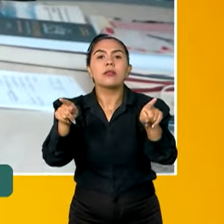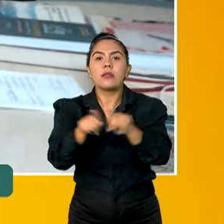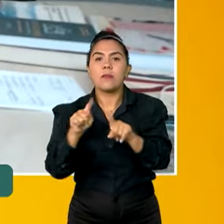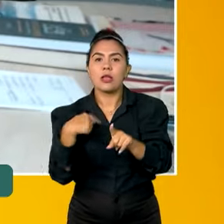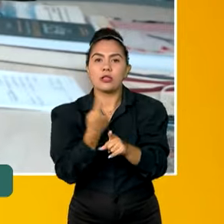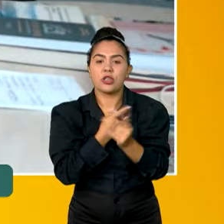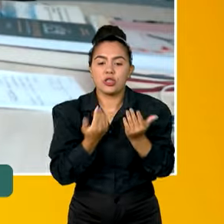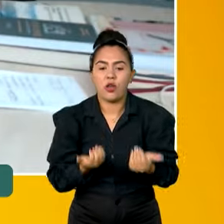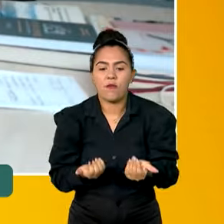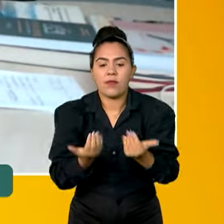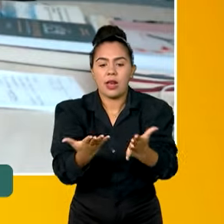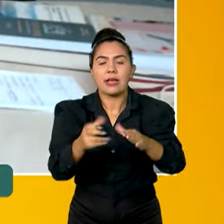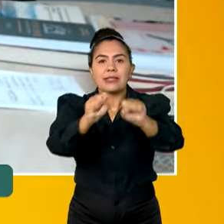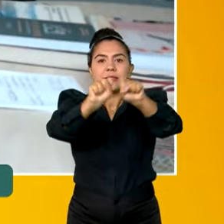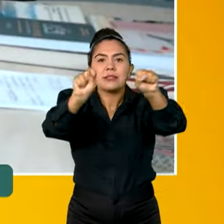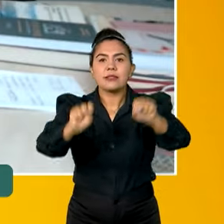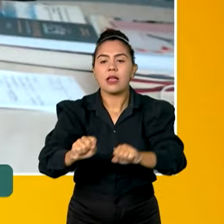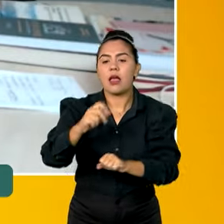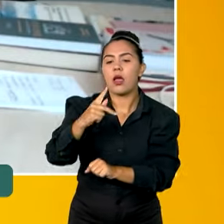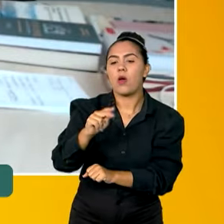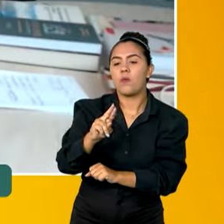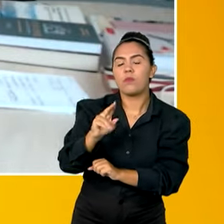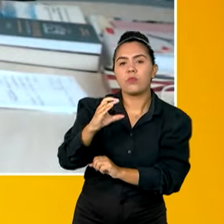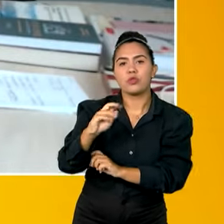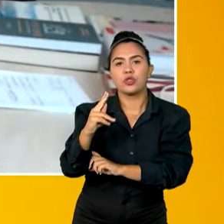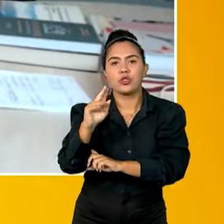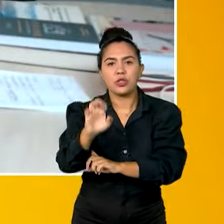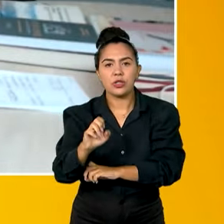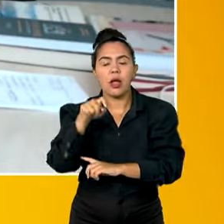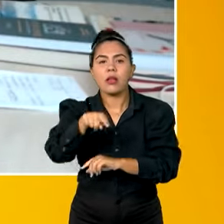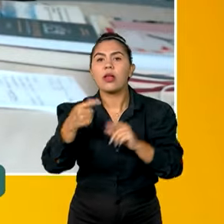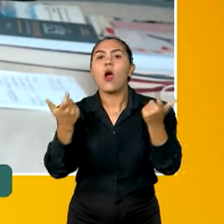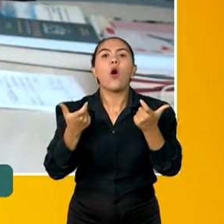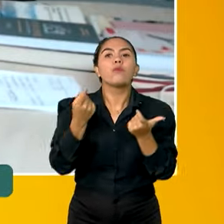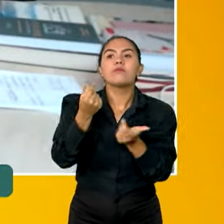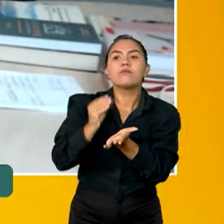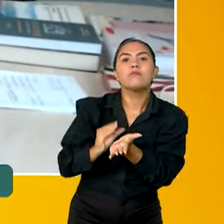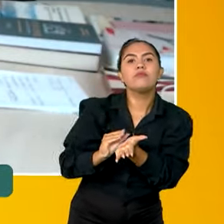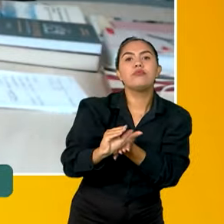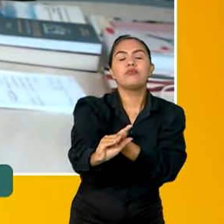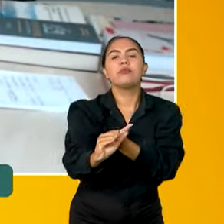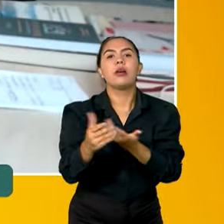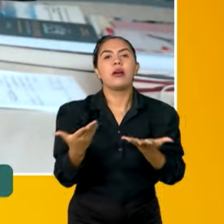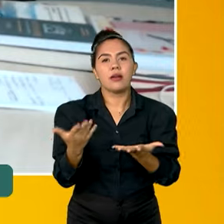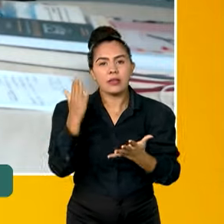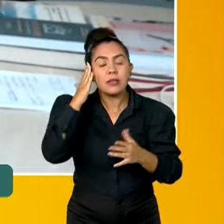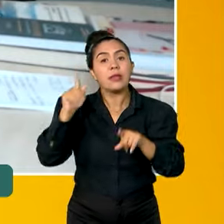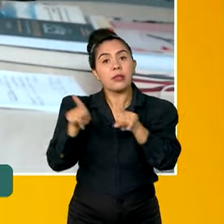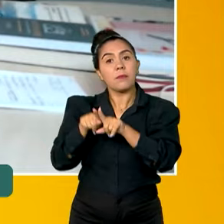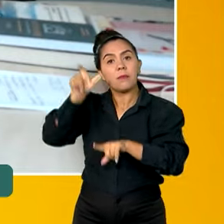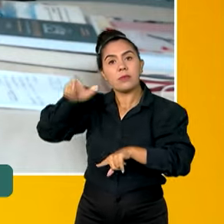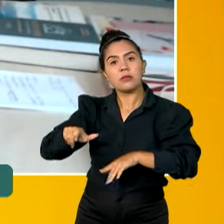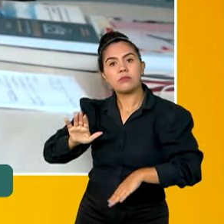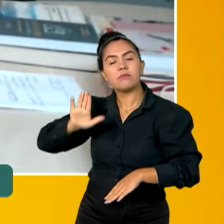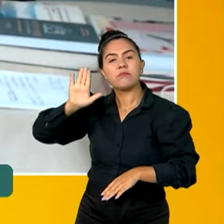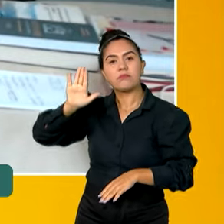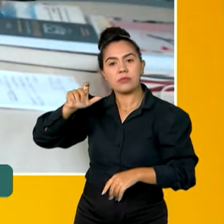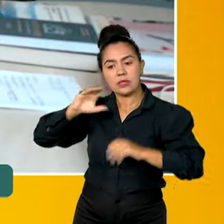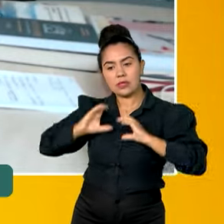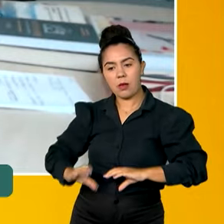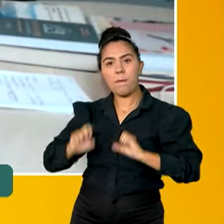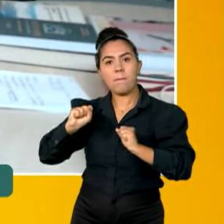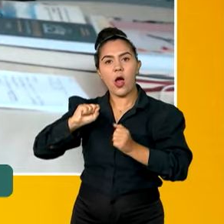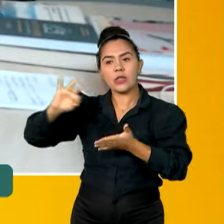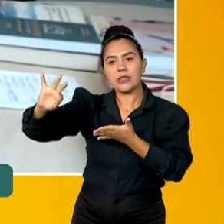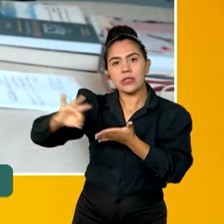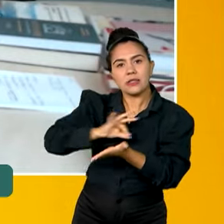sistema PUSH, que permite o acompanhamento da alocação de recursos e que os cidadãos podem ir ali se inscrever nesse sistema PUSH. Então,